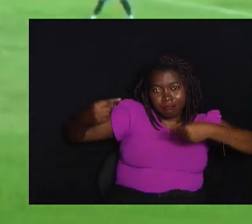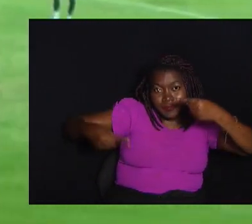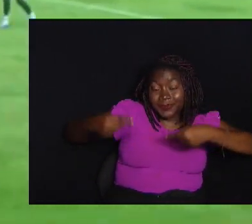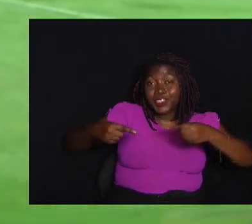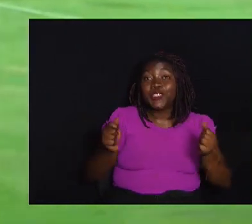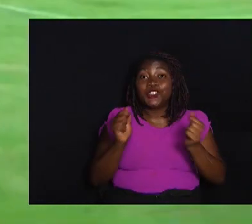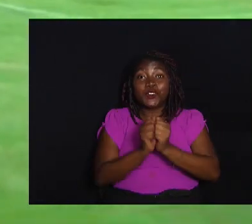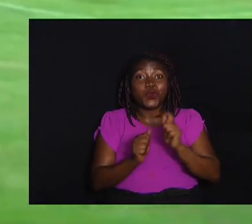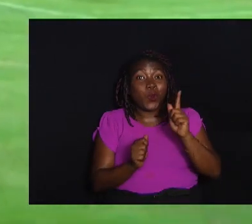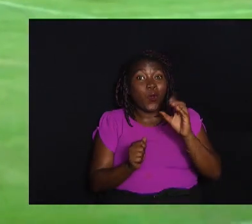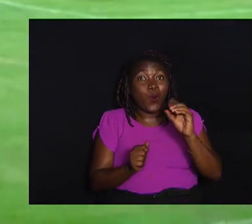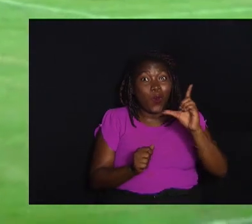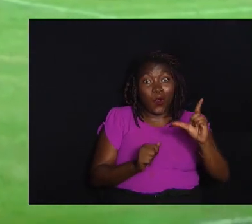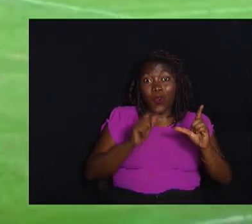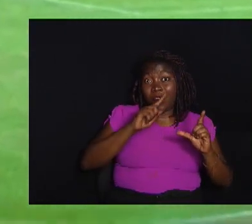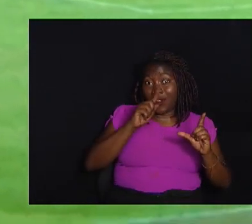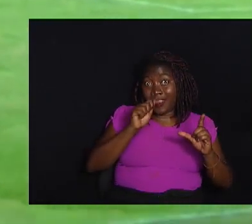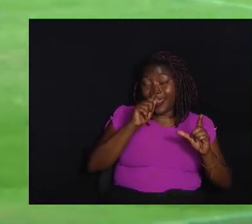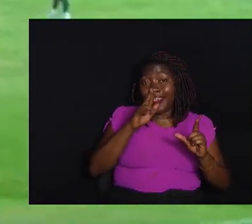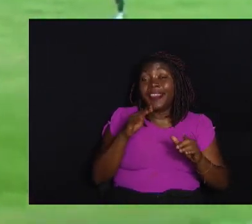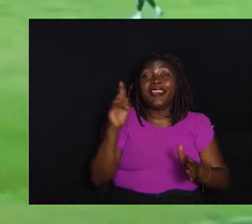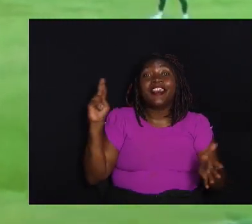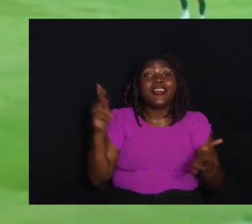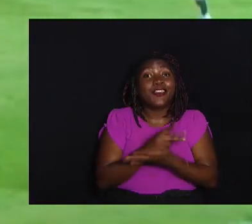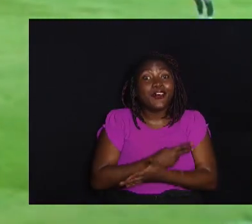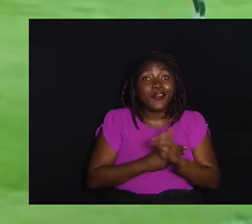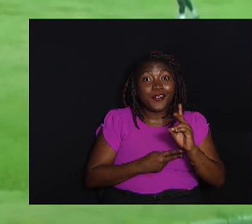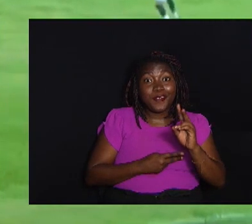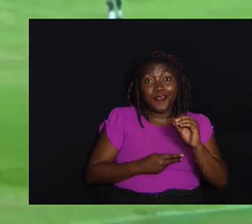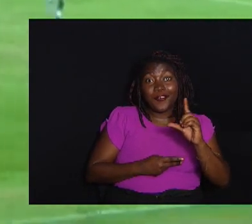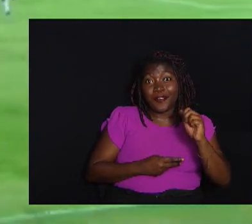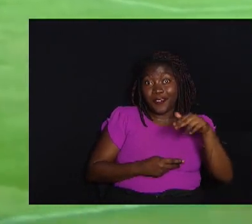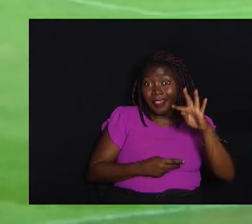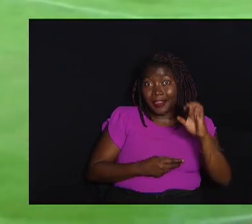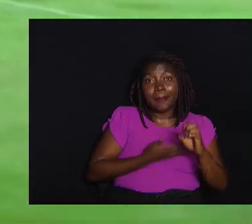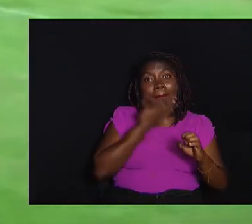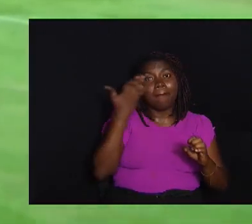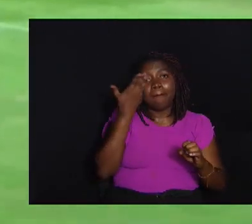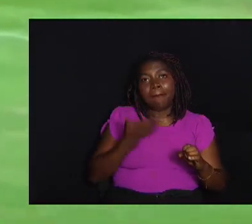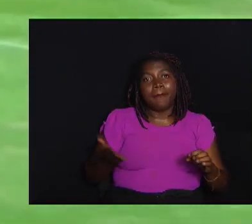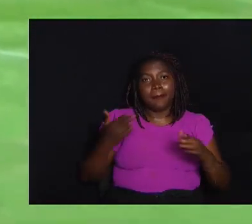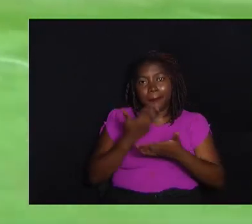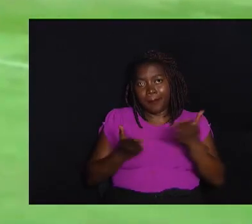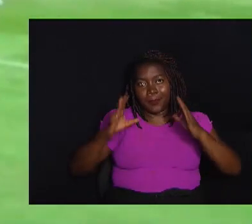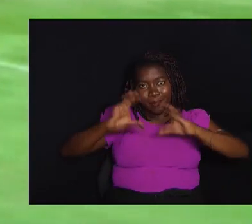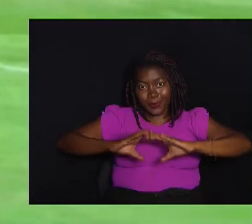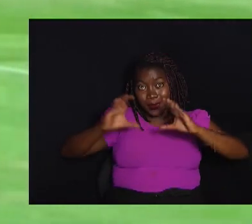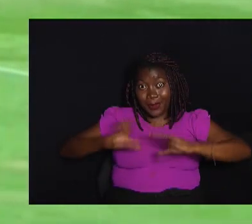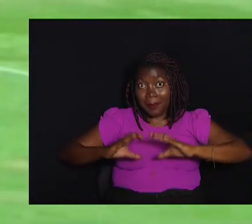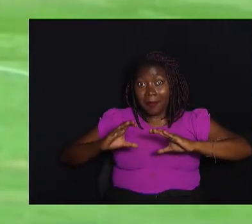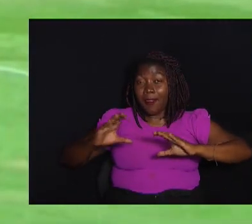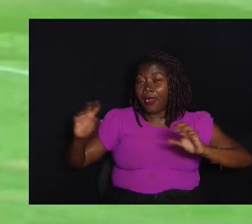zagueiros, até que o volante Eric perdeu a bola. Então, Thiago, cara a cara, com